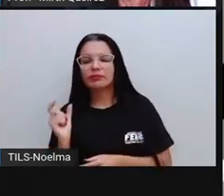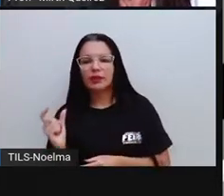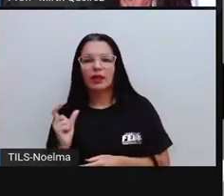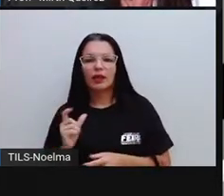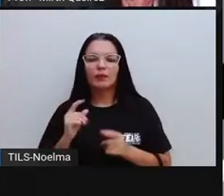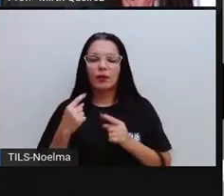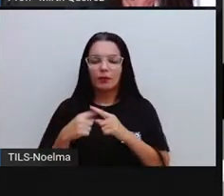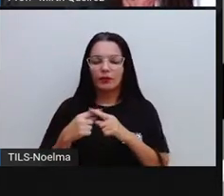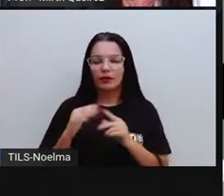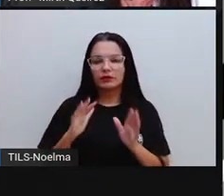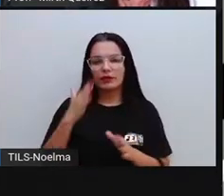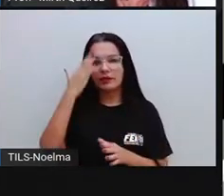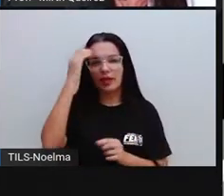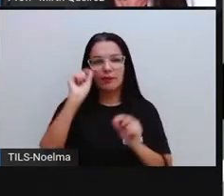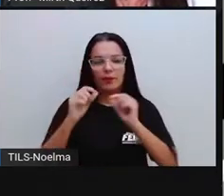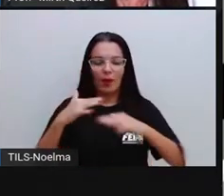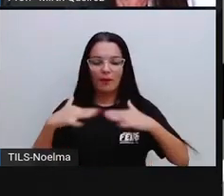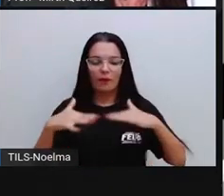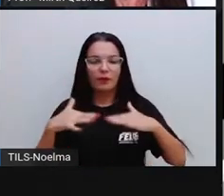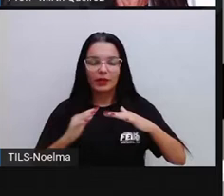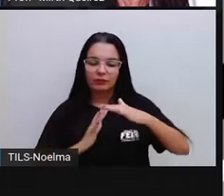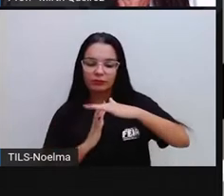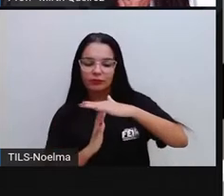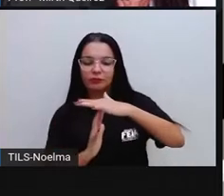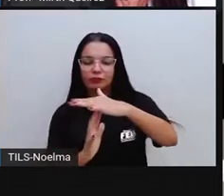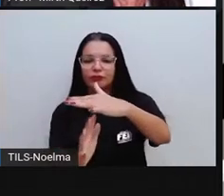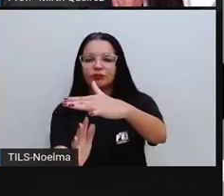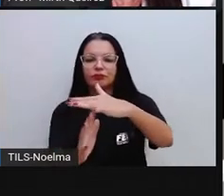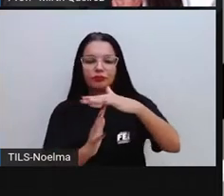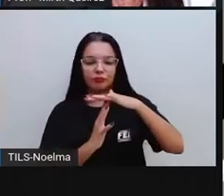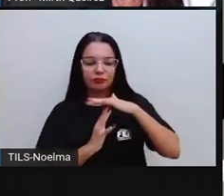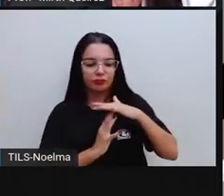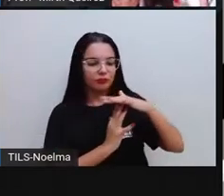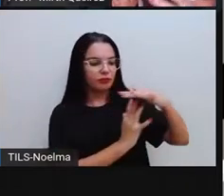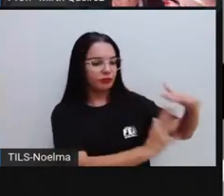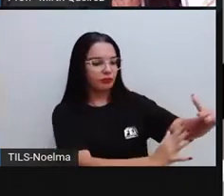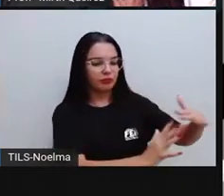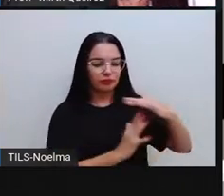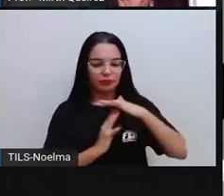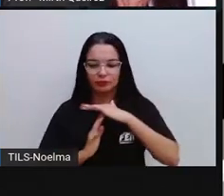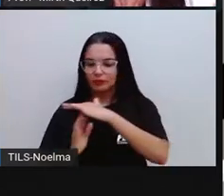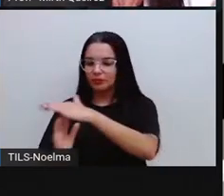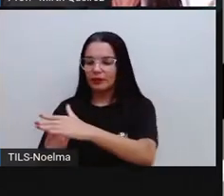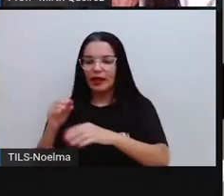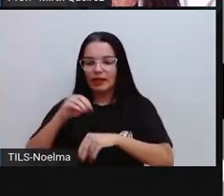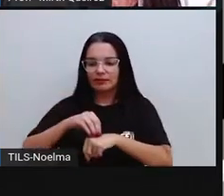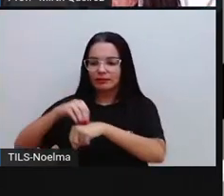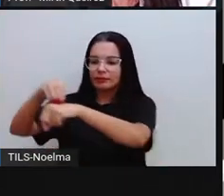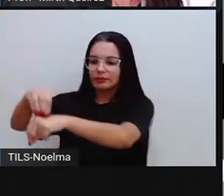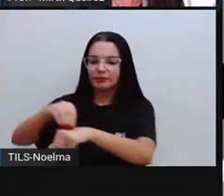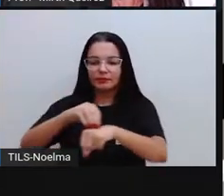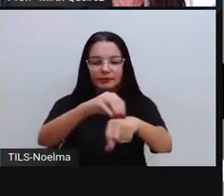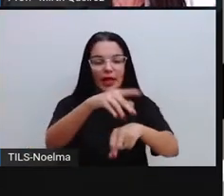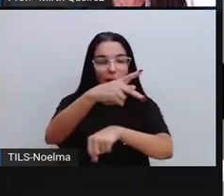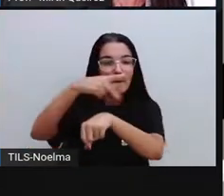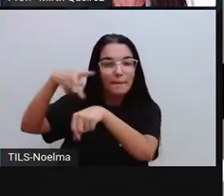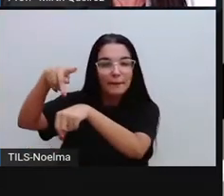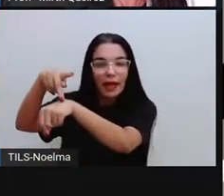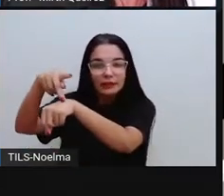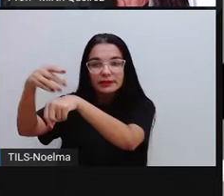migrações, elas significam os movimentos migratórios que acontecem, né? Esses movimentos de entrada e saída de